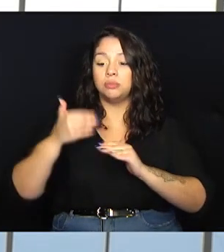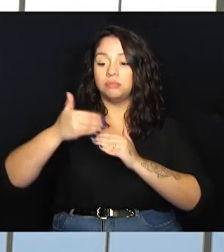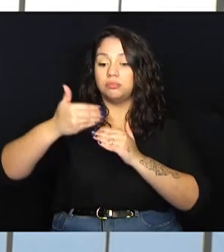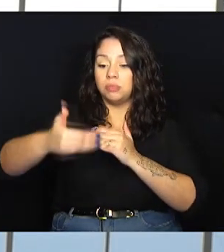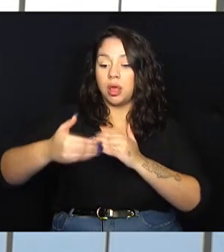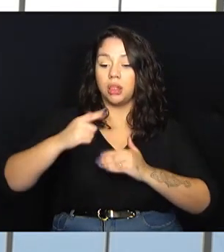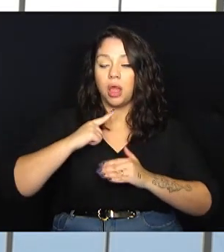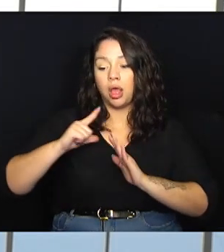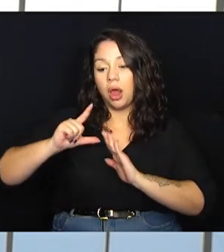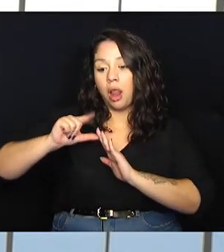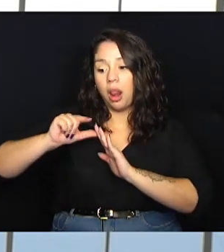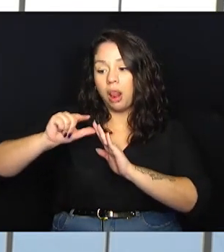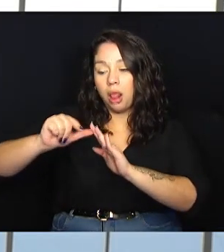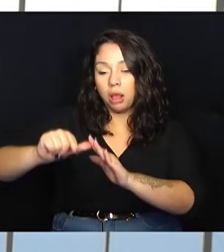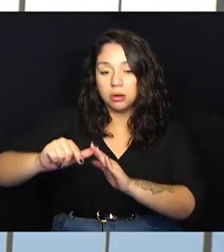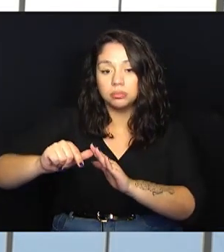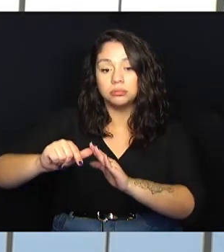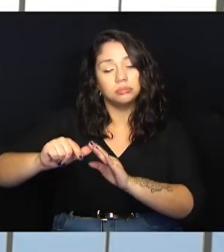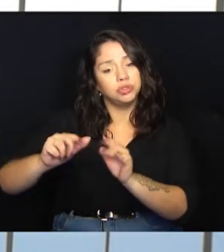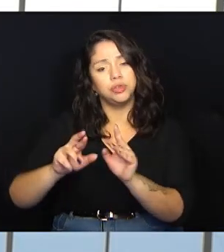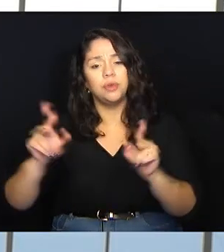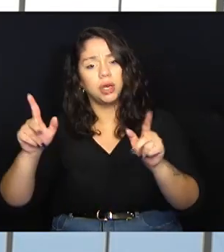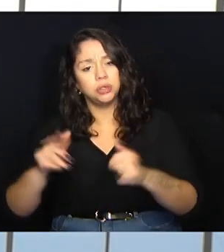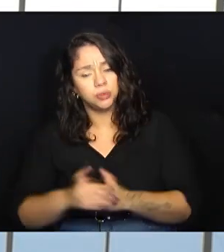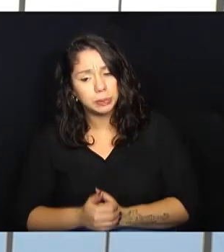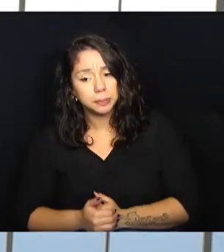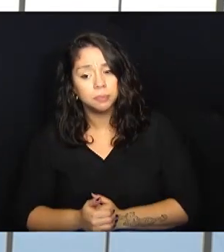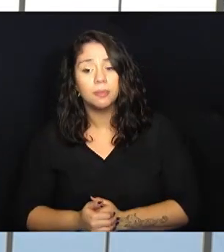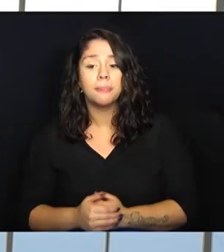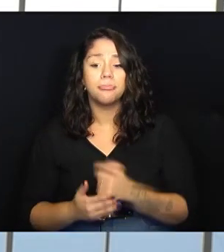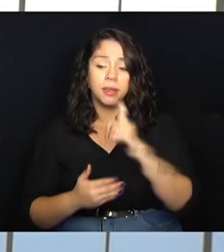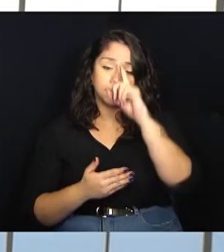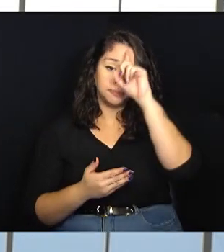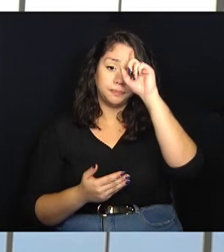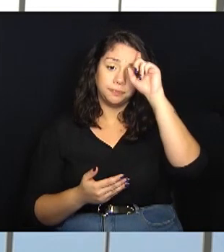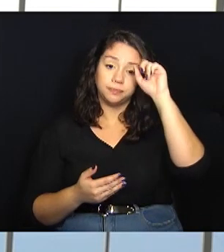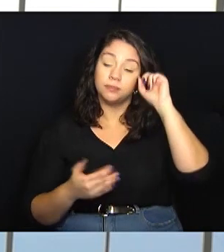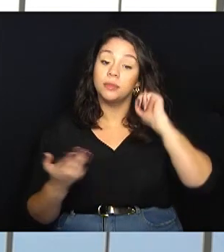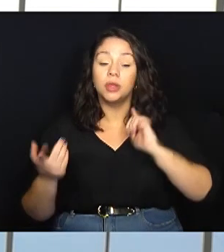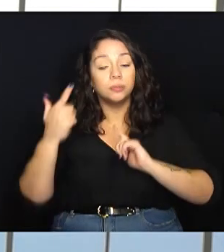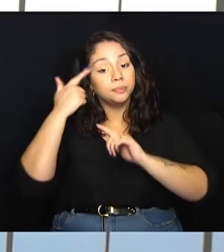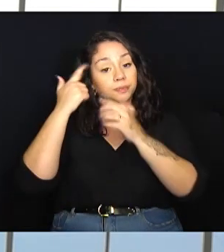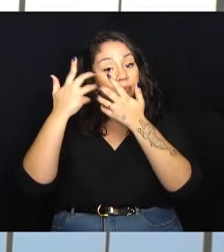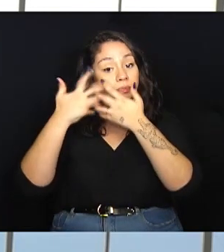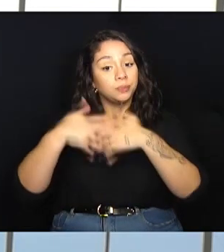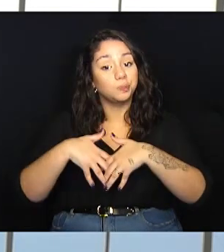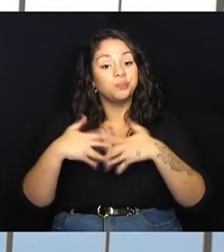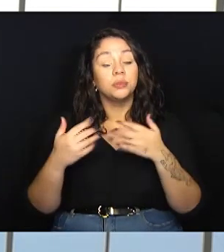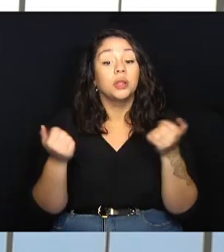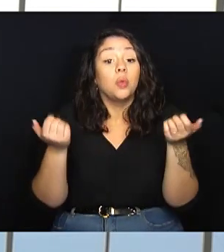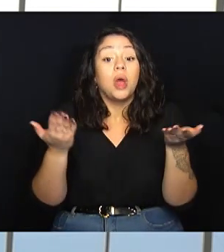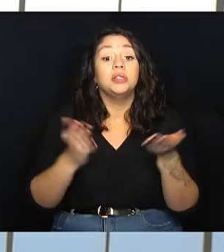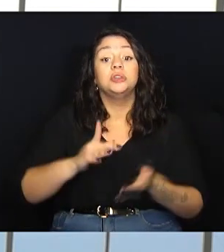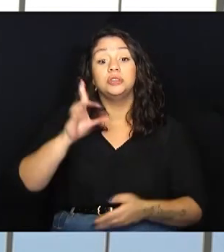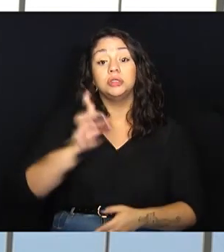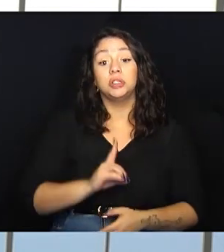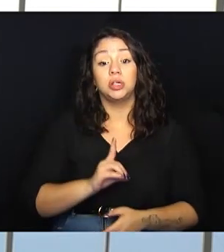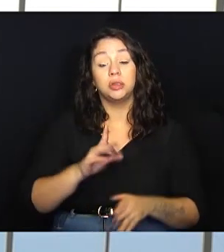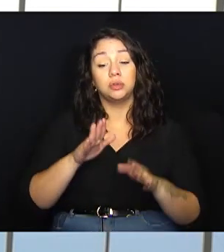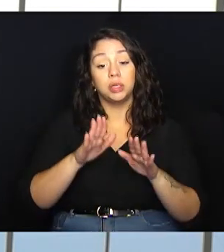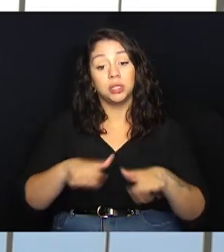ser enfrentadas posteriormente são outras. Né? Então, pensar de quais são os direitos, né, que